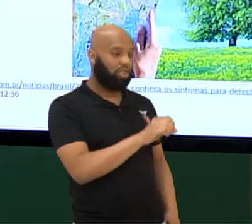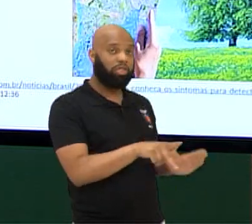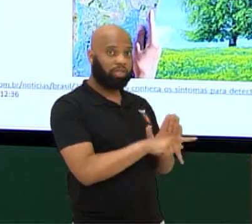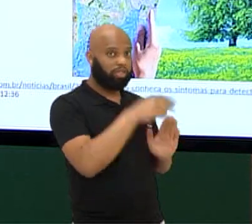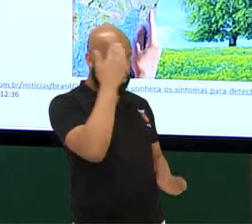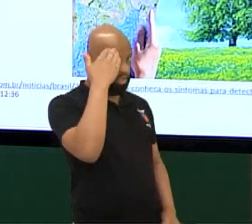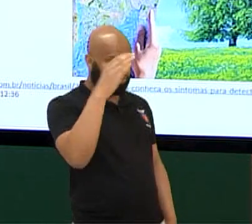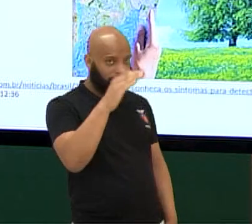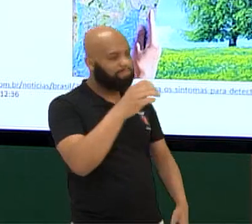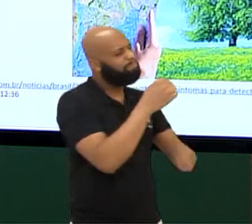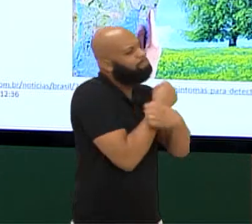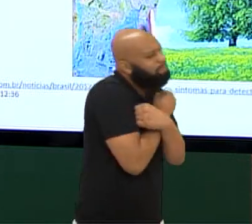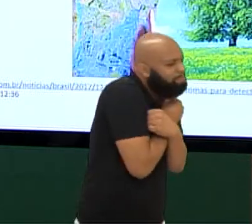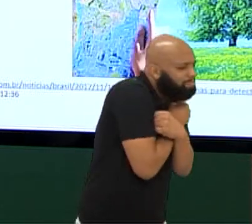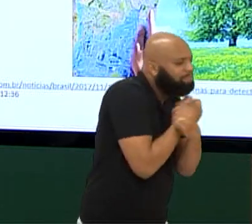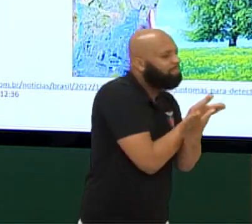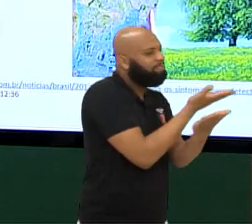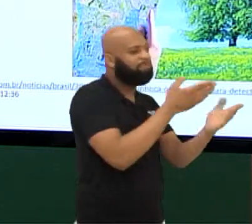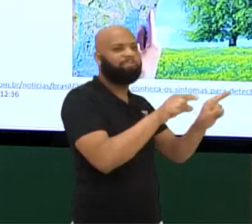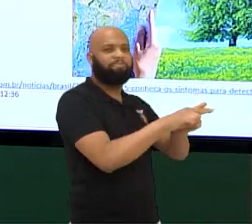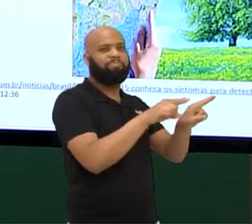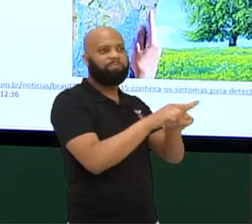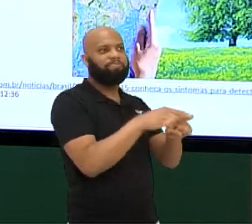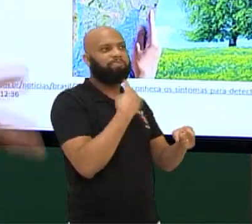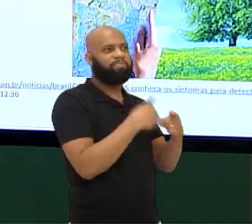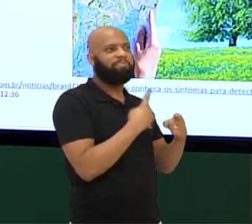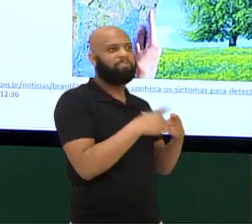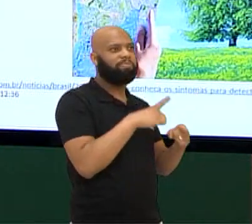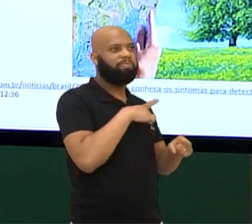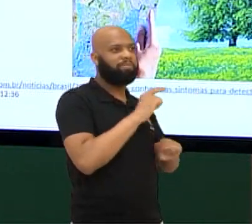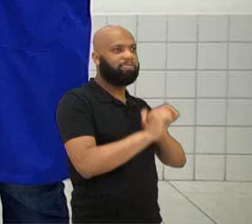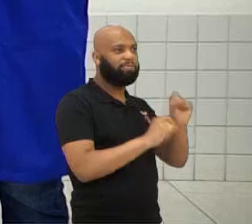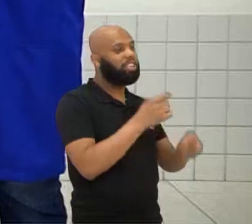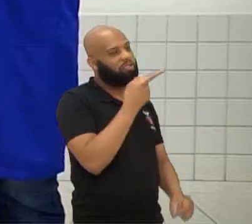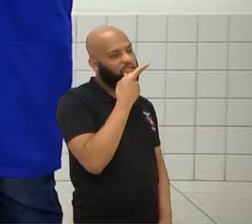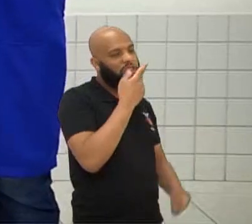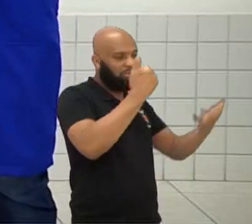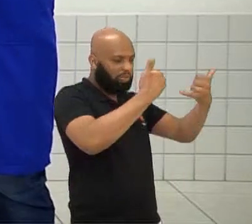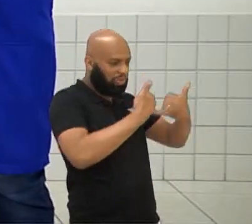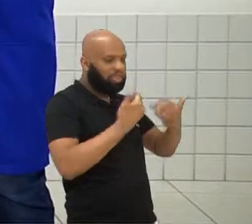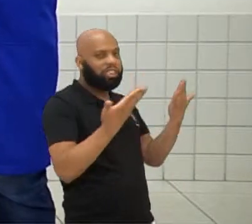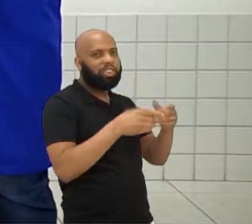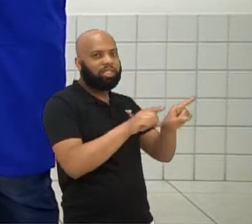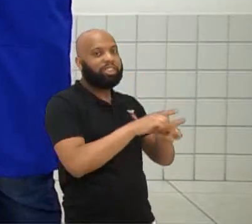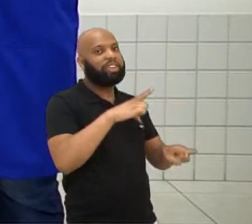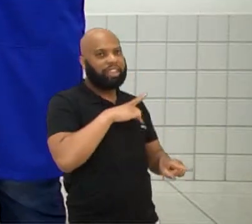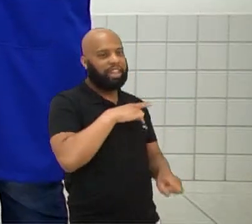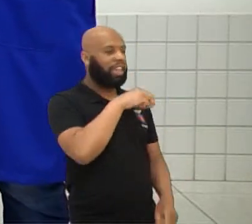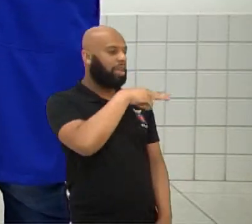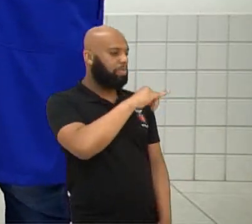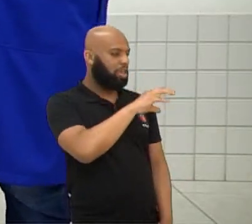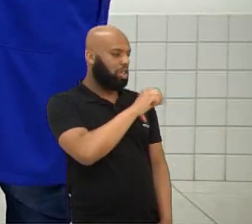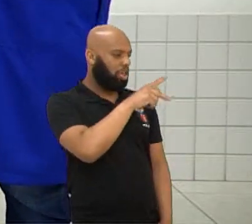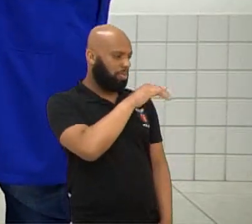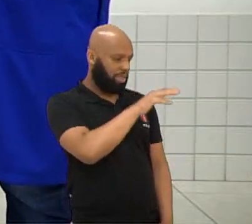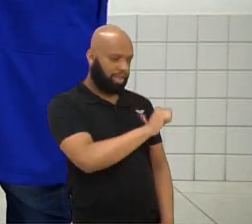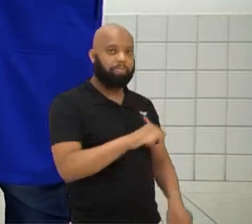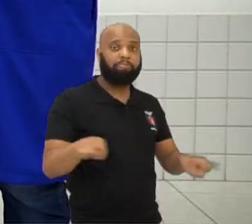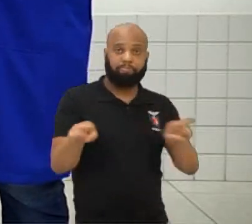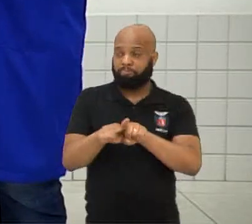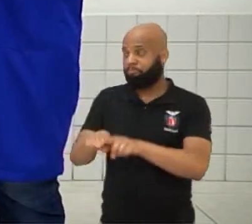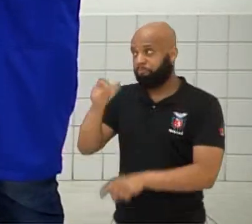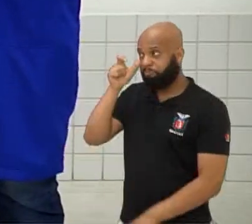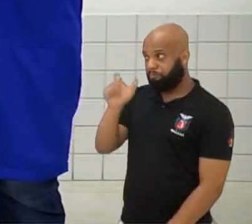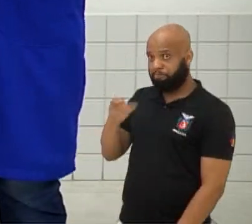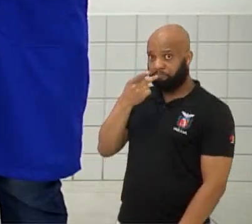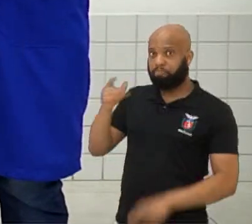Curitiba? Claro, um grande abraço para vocês. E ele está relatando o professor que tem miopia. Sim, sim. Outra coisa também até que é bem